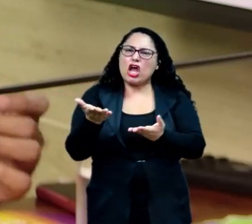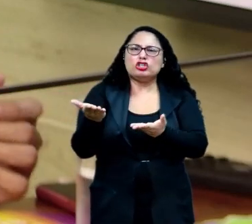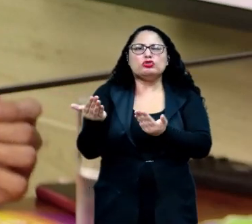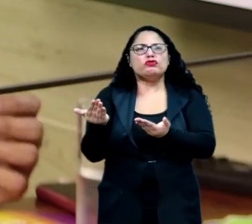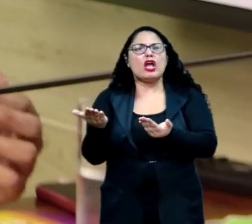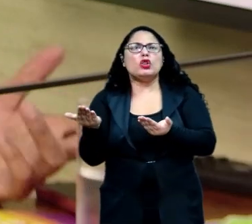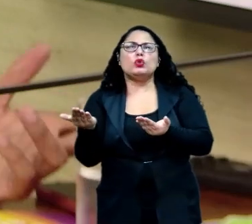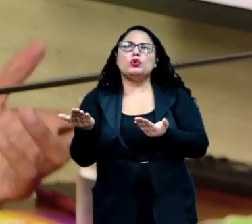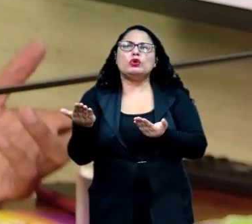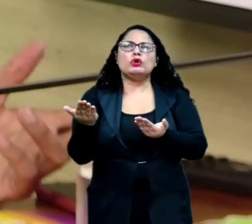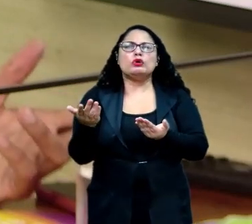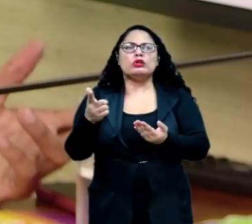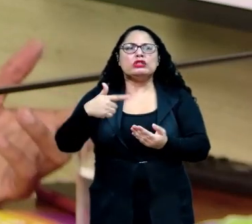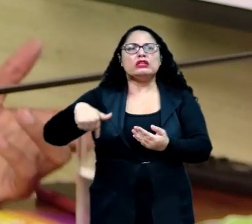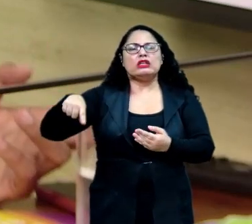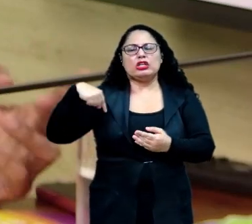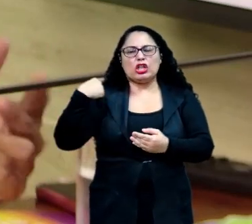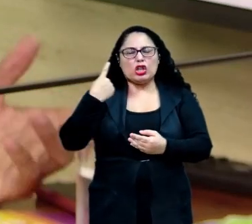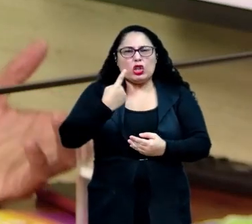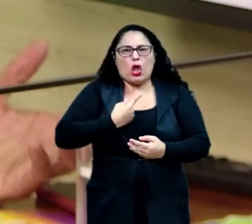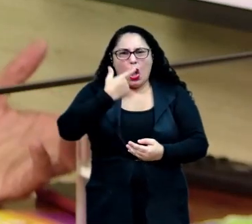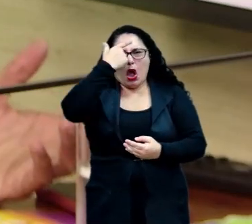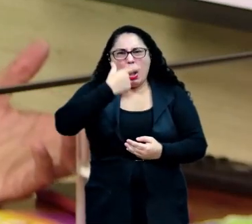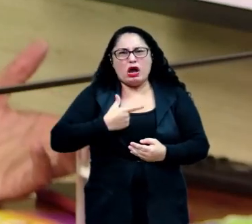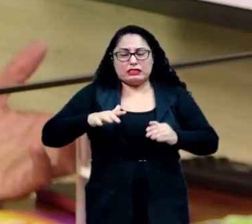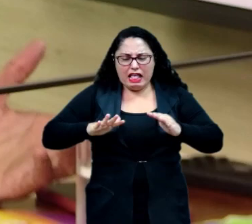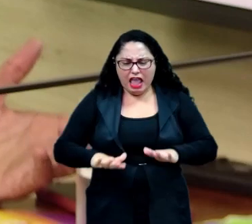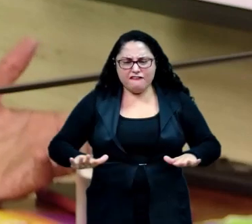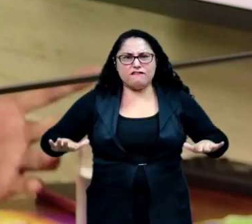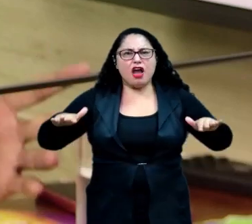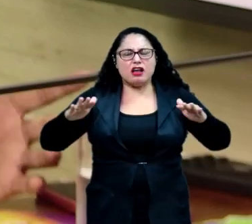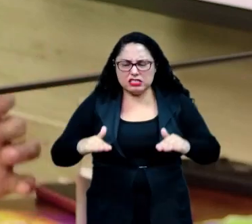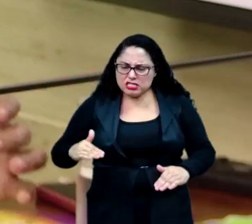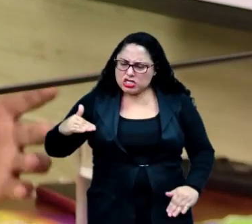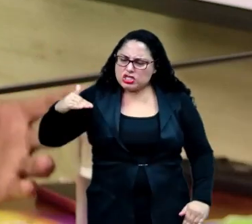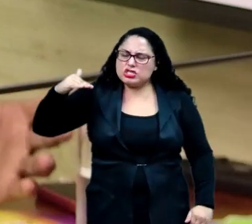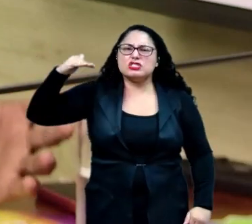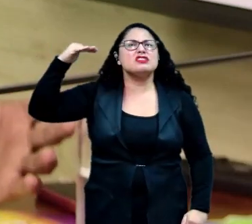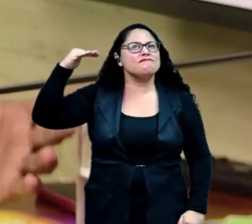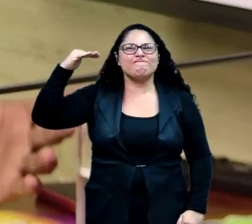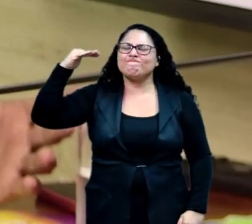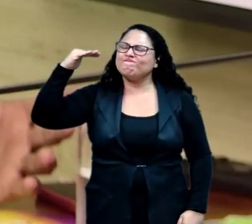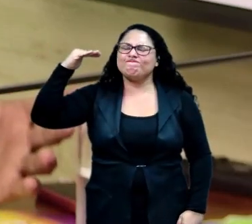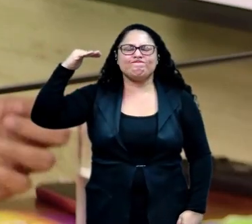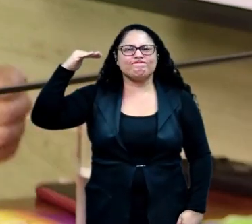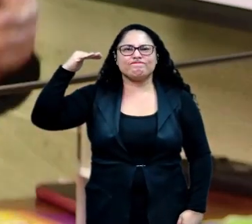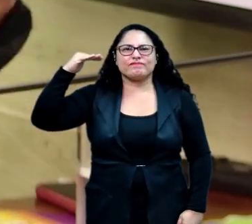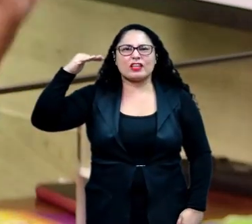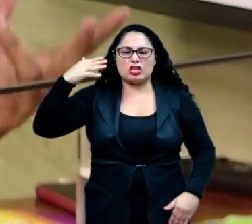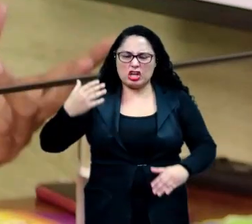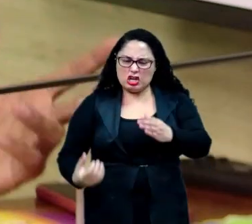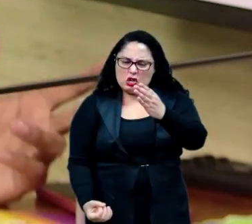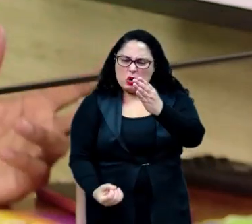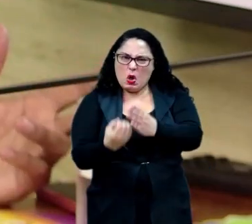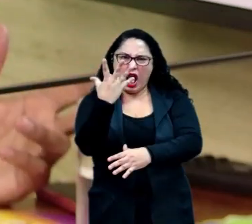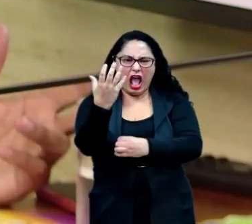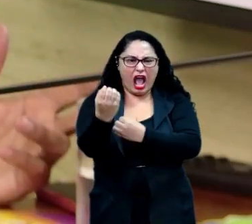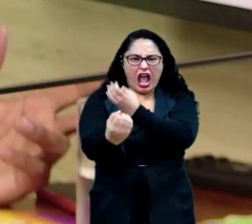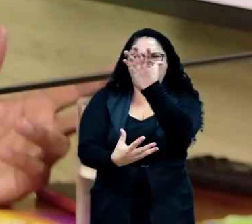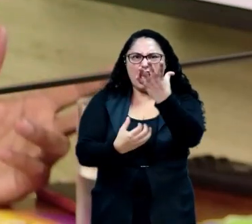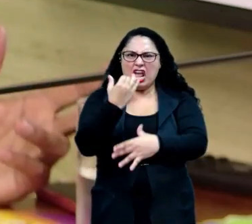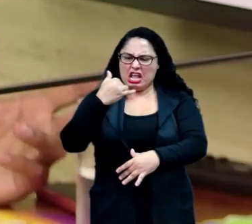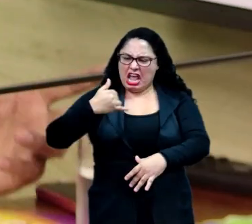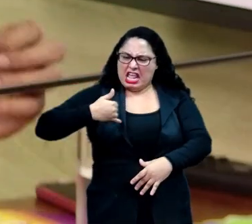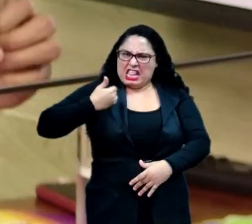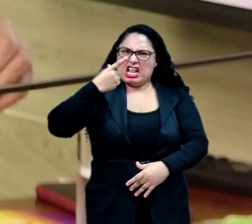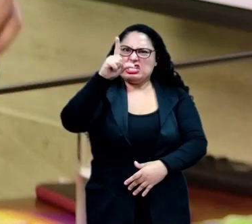juventude, na adolescência, na infância. A gente não brota do chão quando você tem já